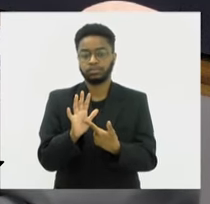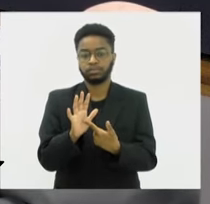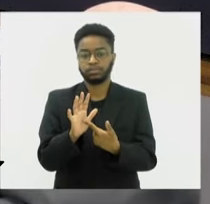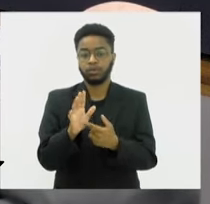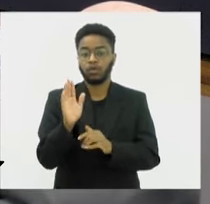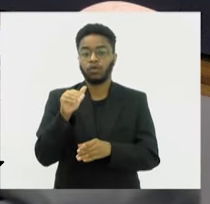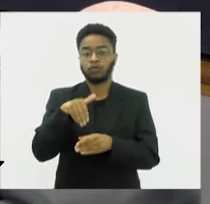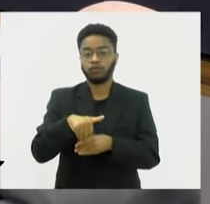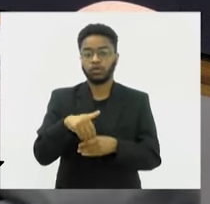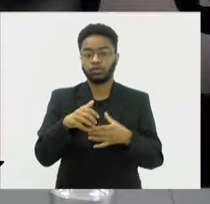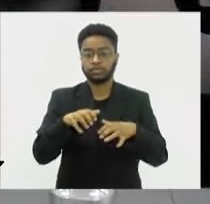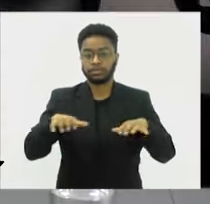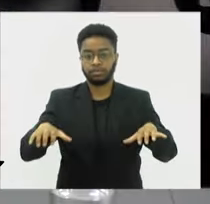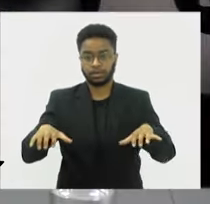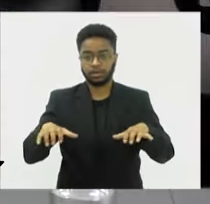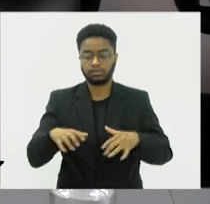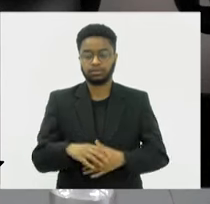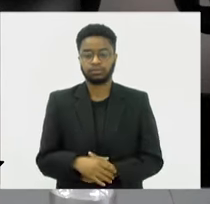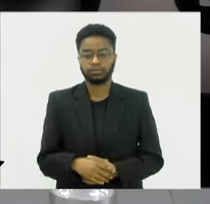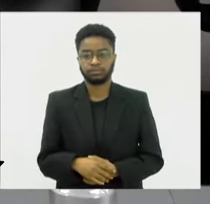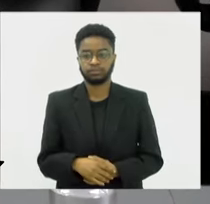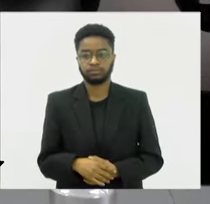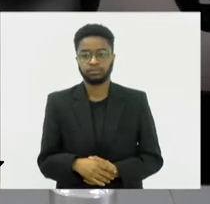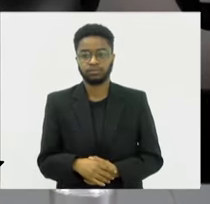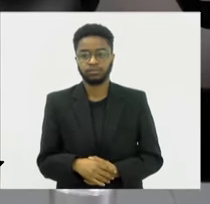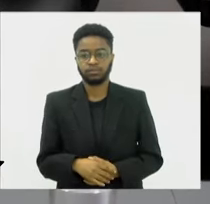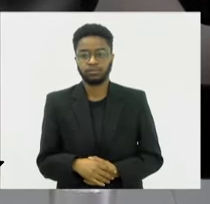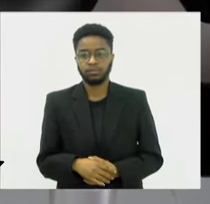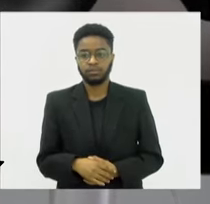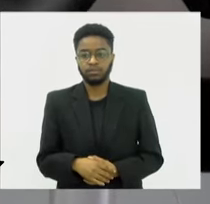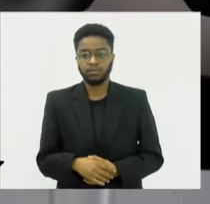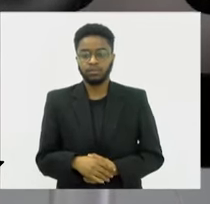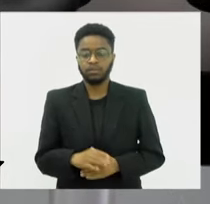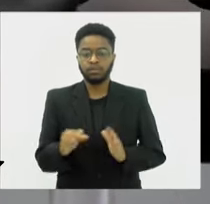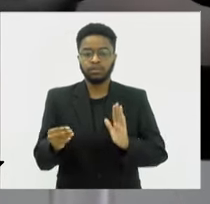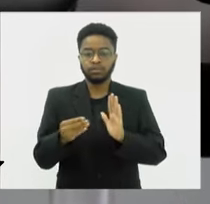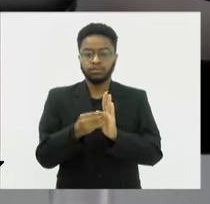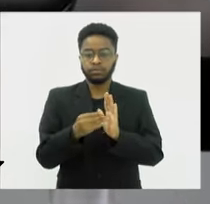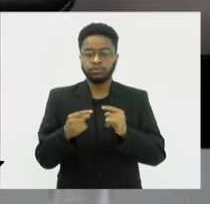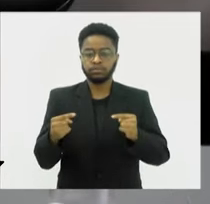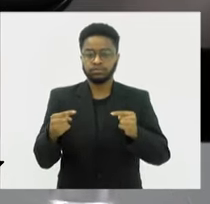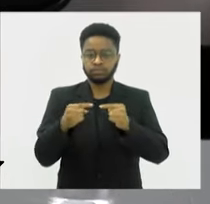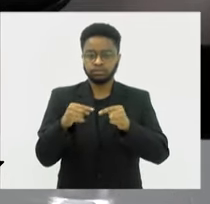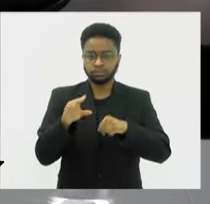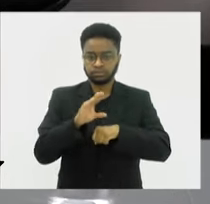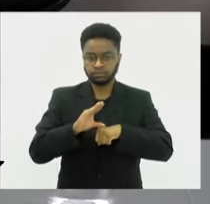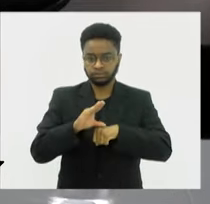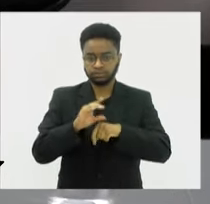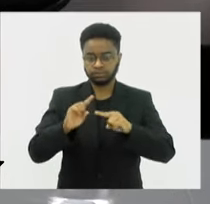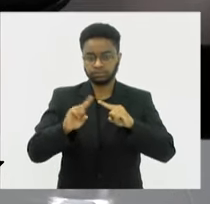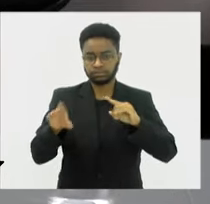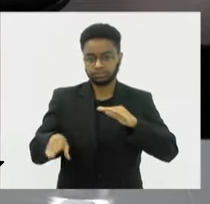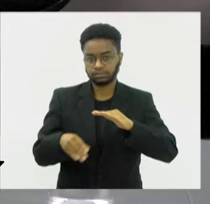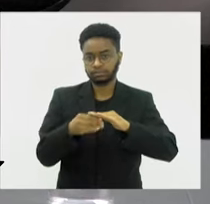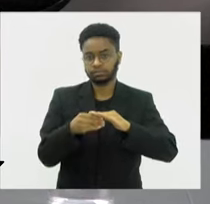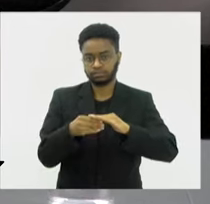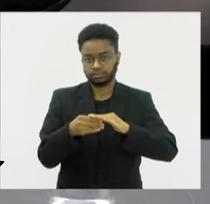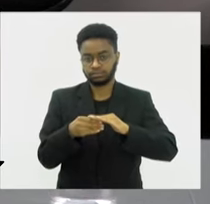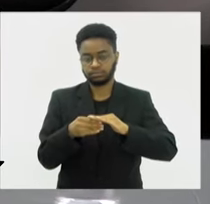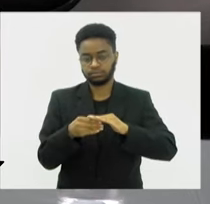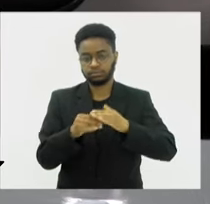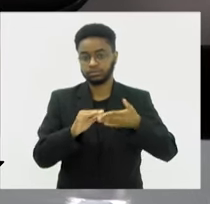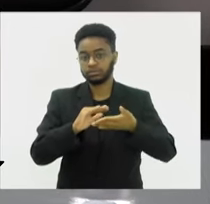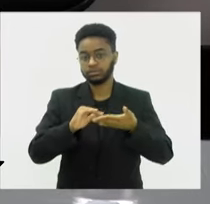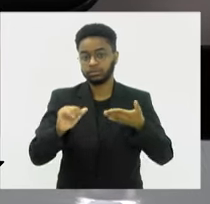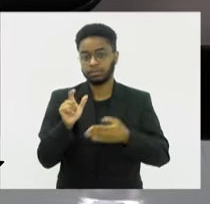um voto em separado pela constitucionalidade com emenda,